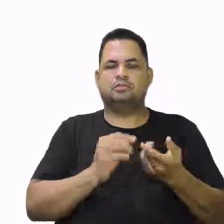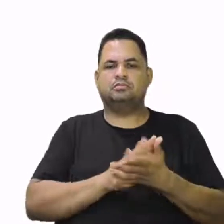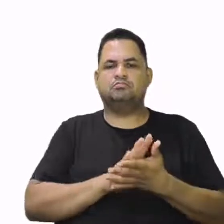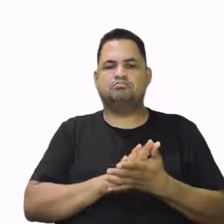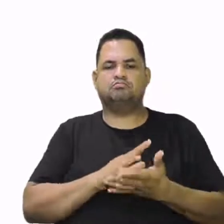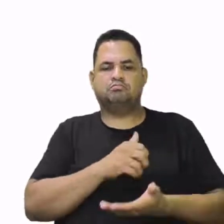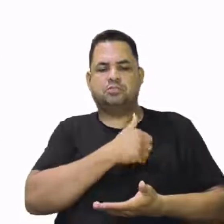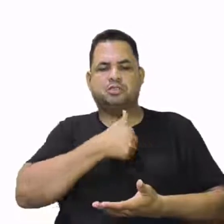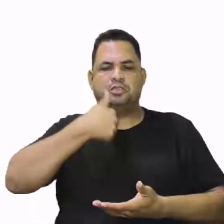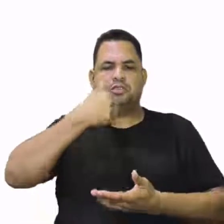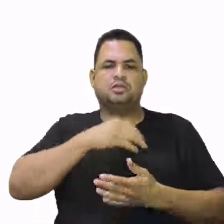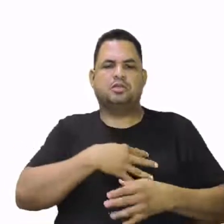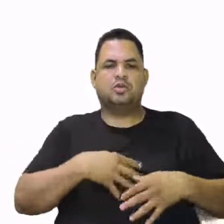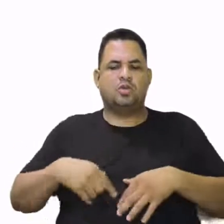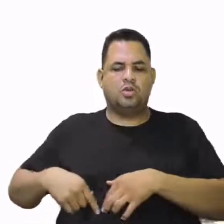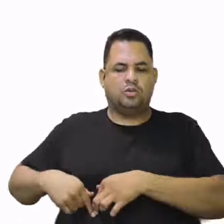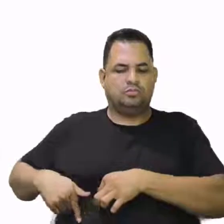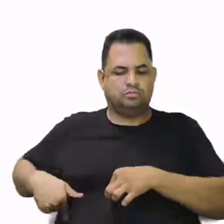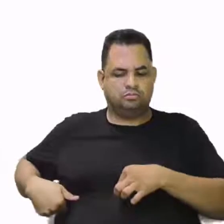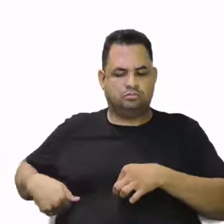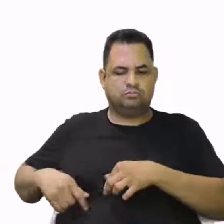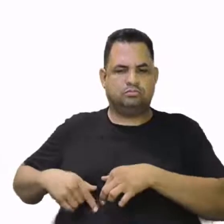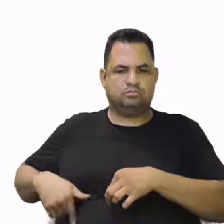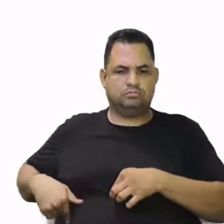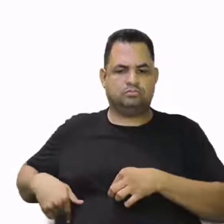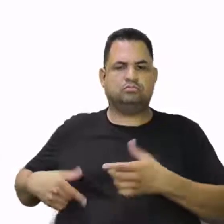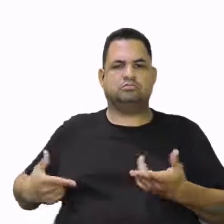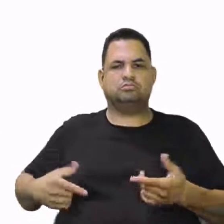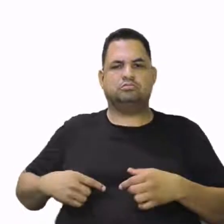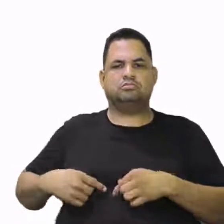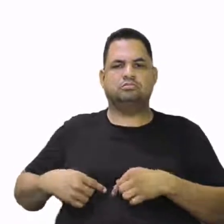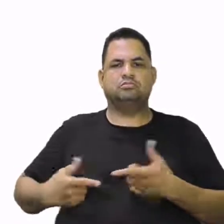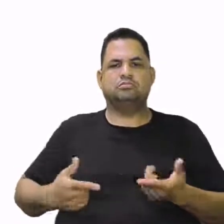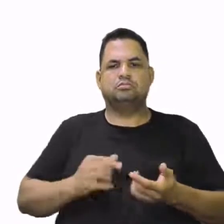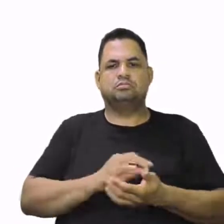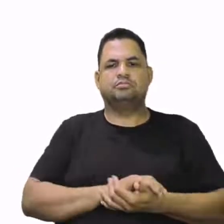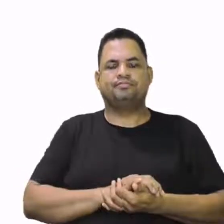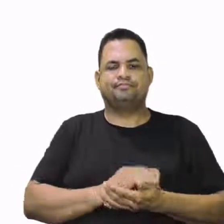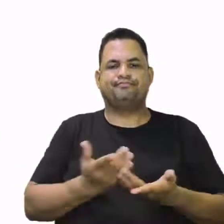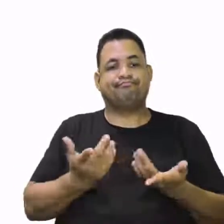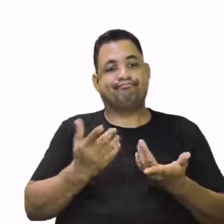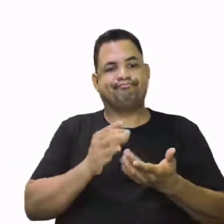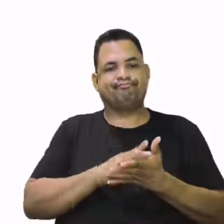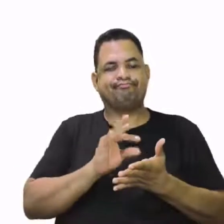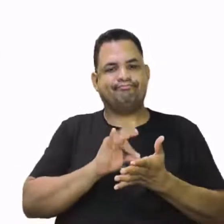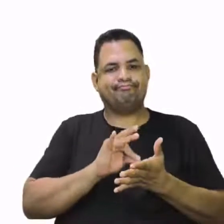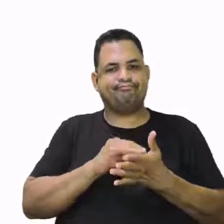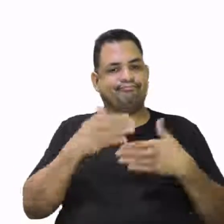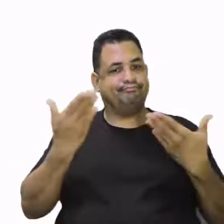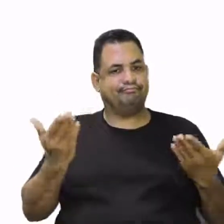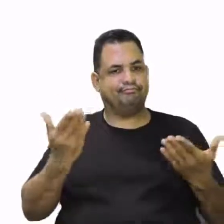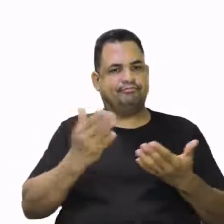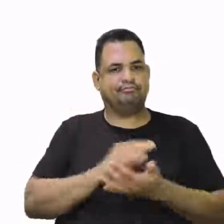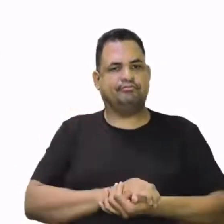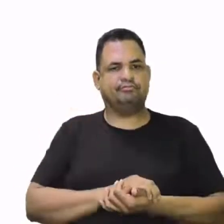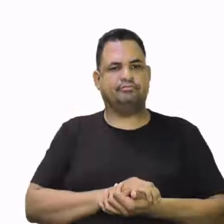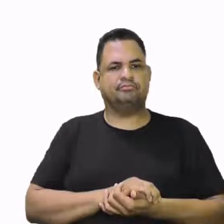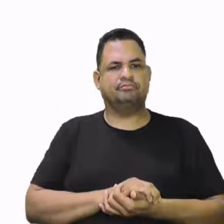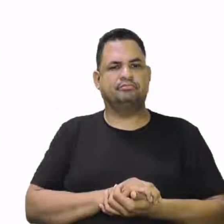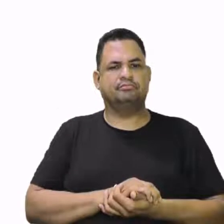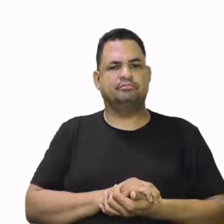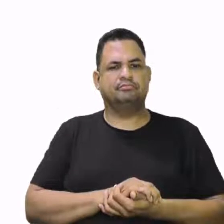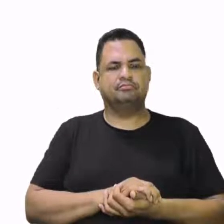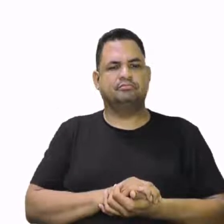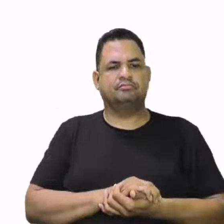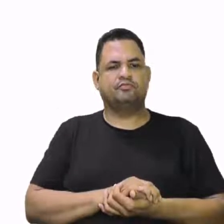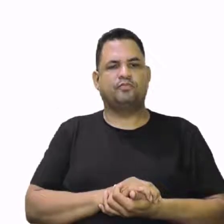os rins e o fígado. Olha aí. Que coisa boa, né? Será? Será que é tudo isso? Eles dizem, né?